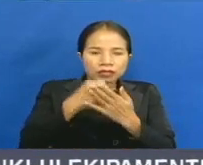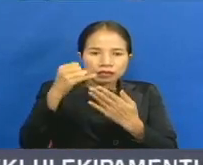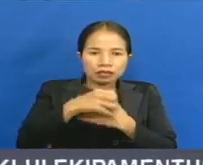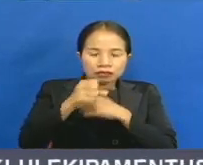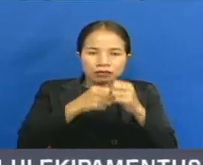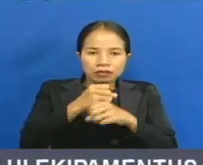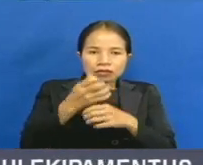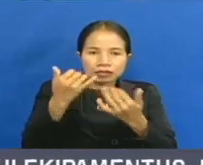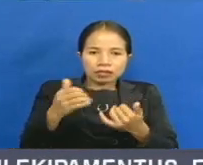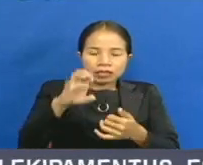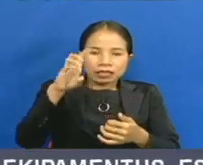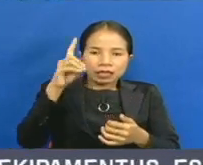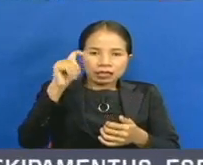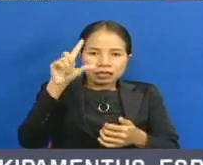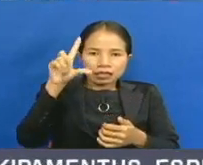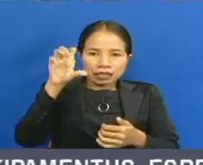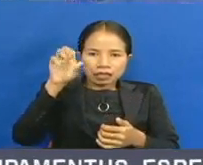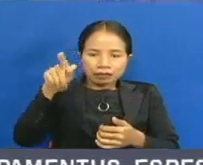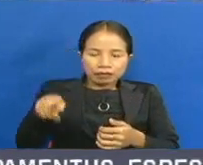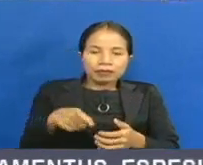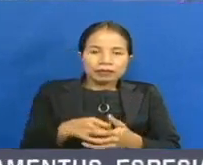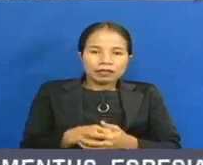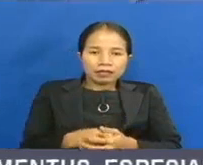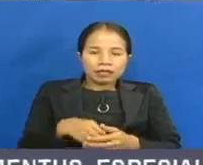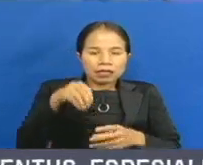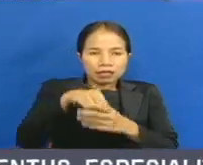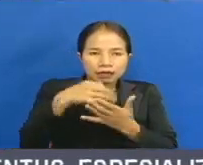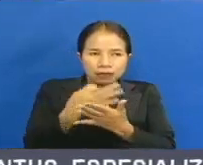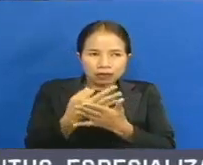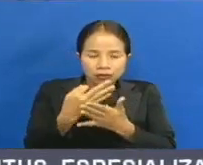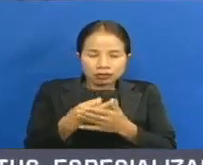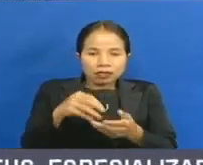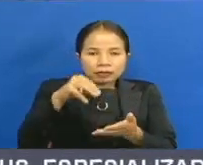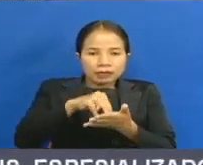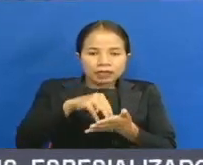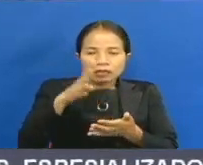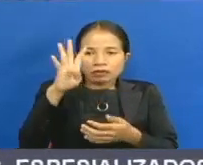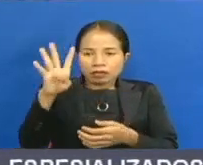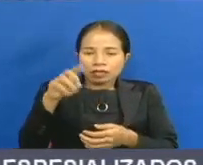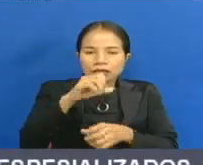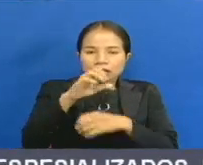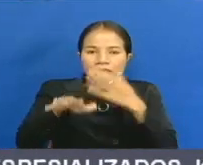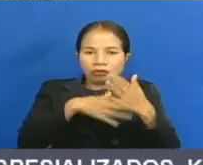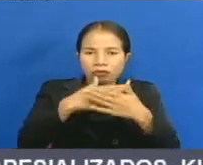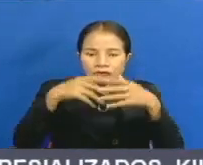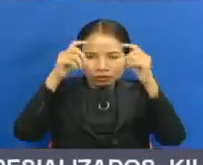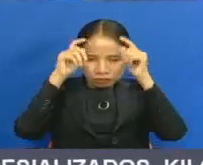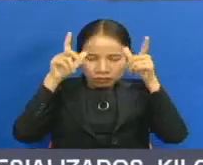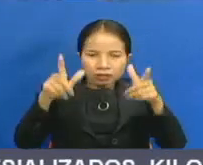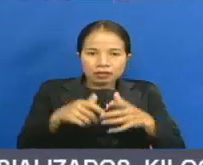Tinané, Eletricidade Timor-Leste, empresa pública, recolhe receitas milhão atrás em território